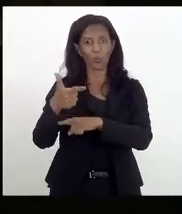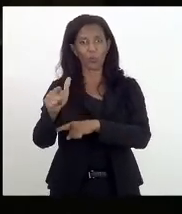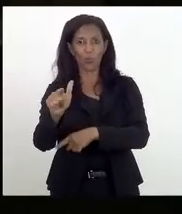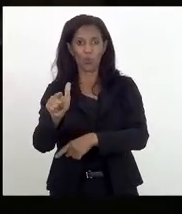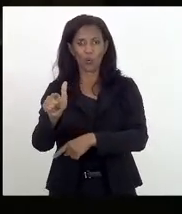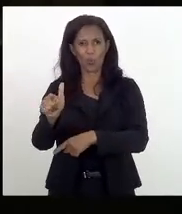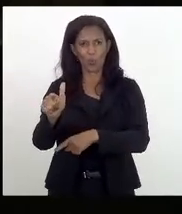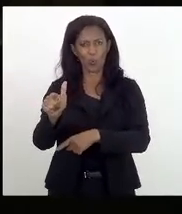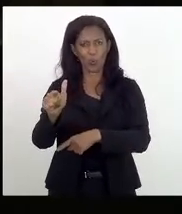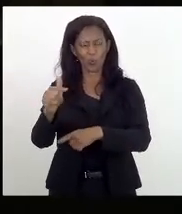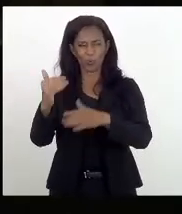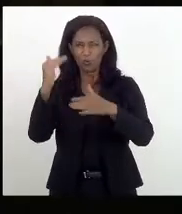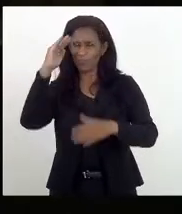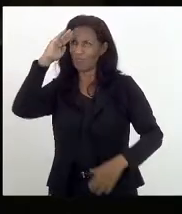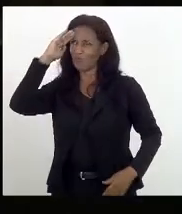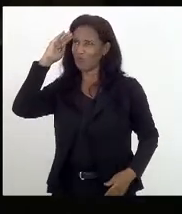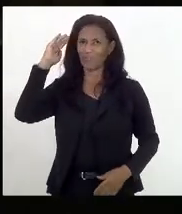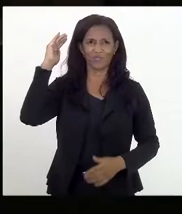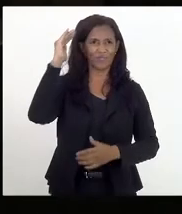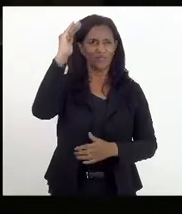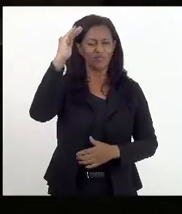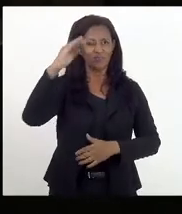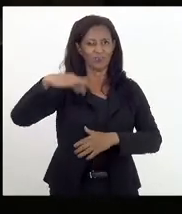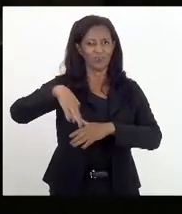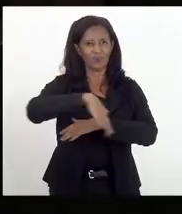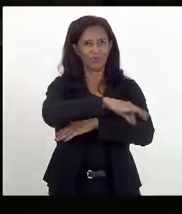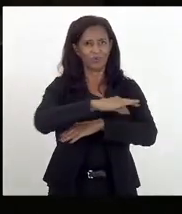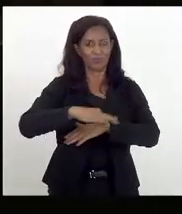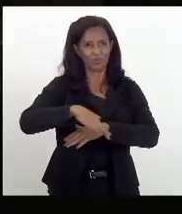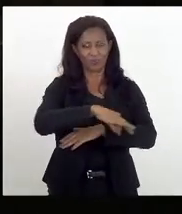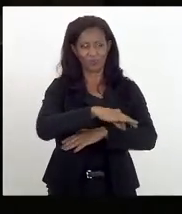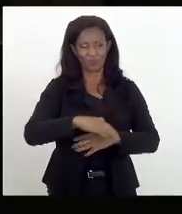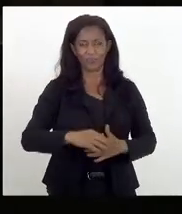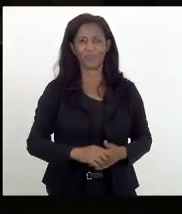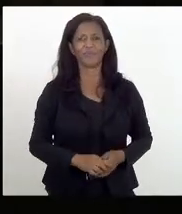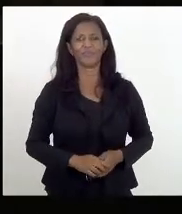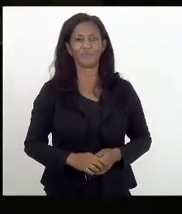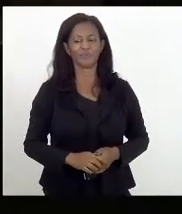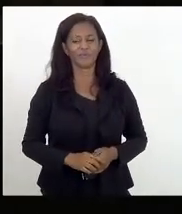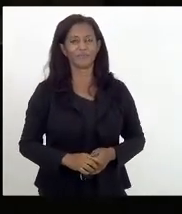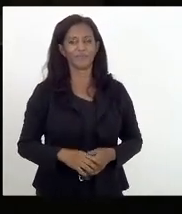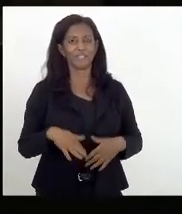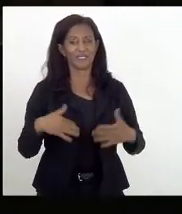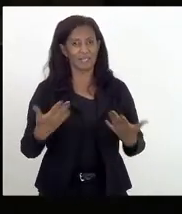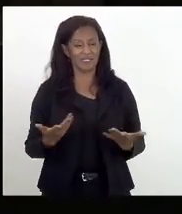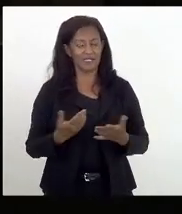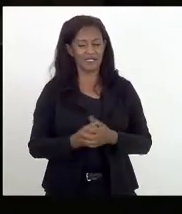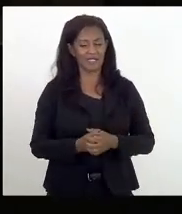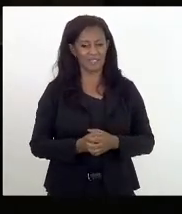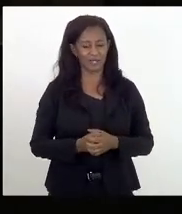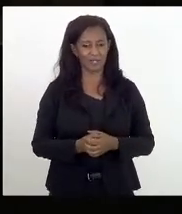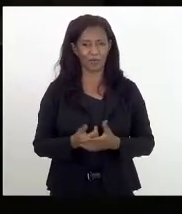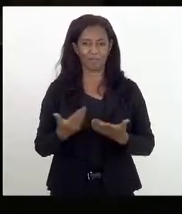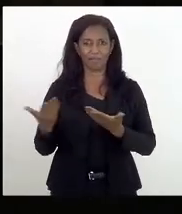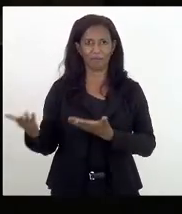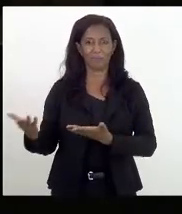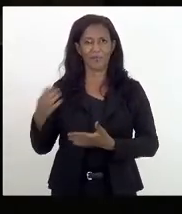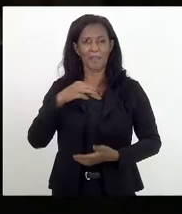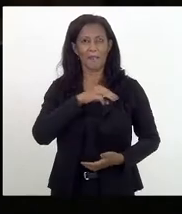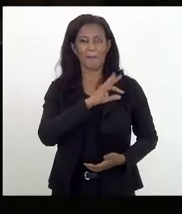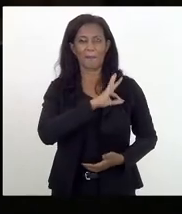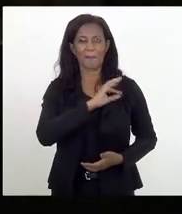era Piccoli da arquitetura Mundial Corbusier cedo uma parte a nobre deputada